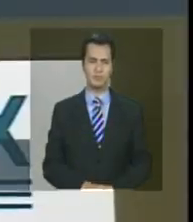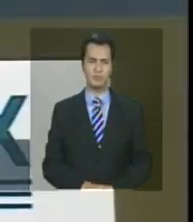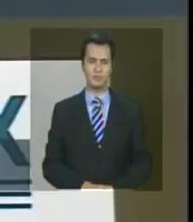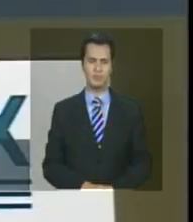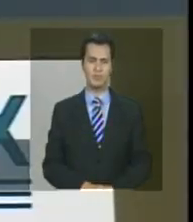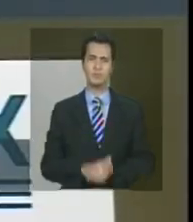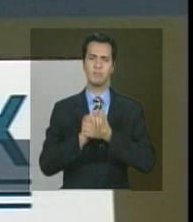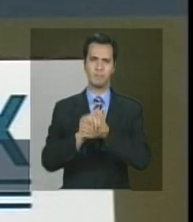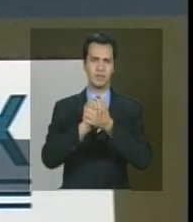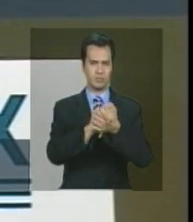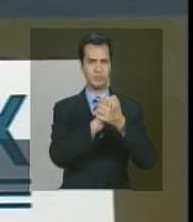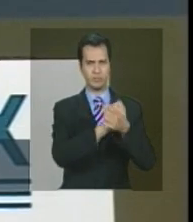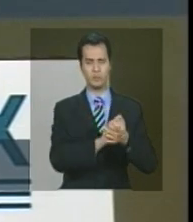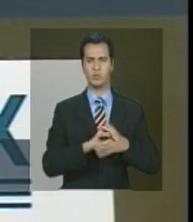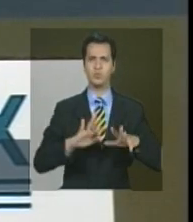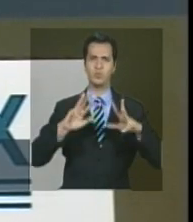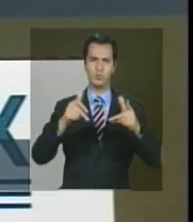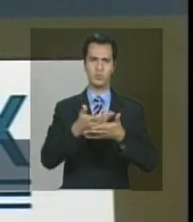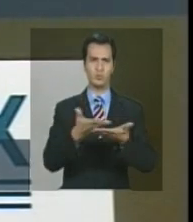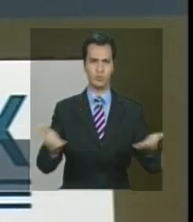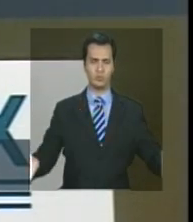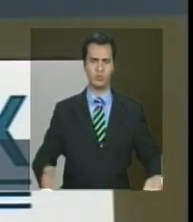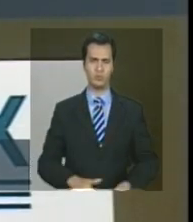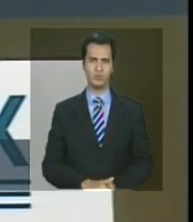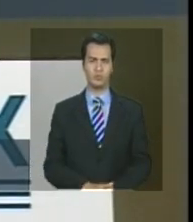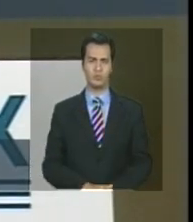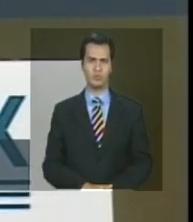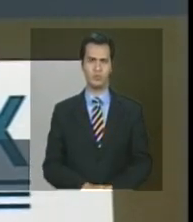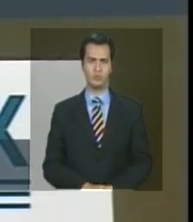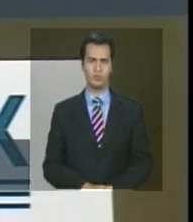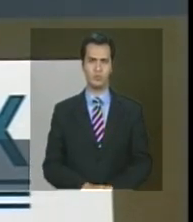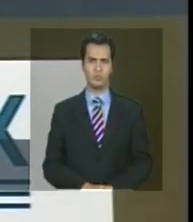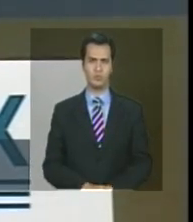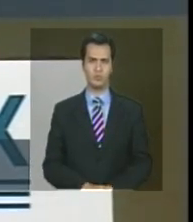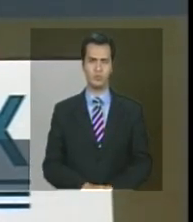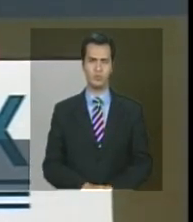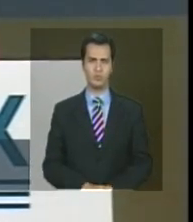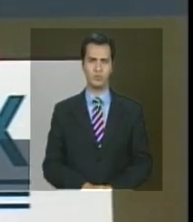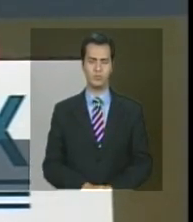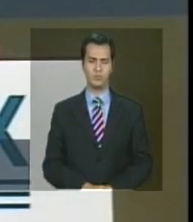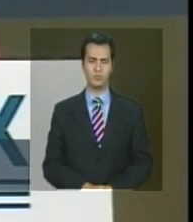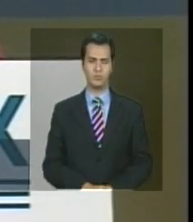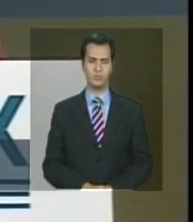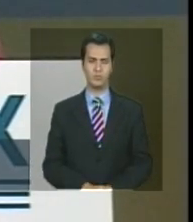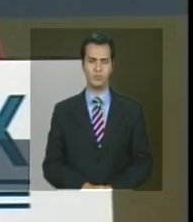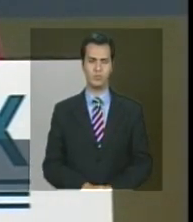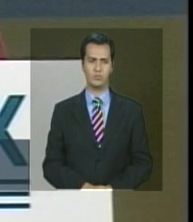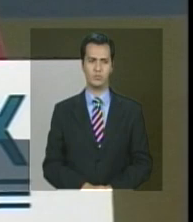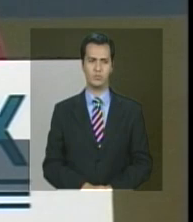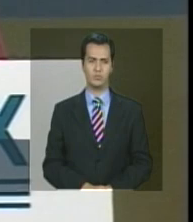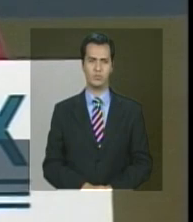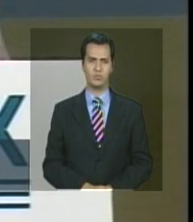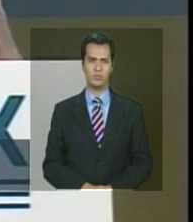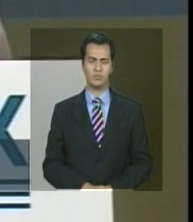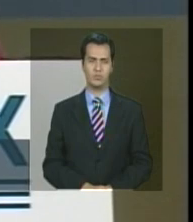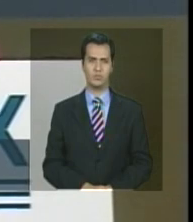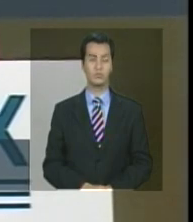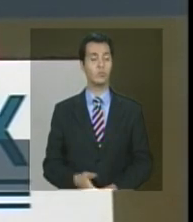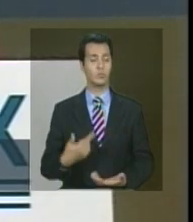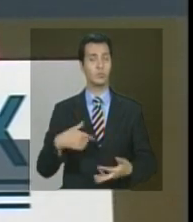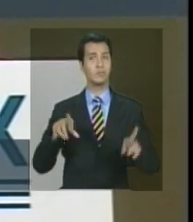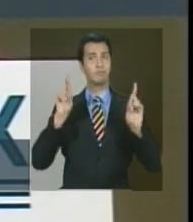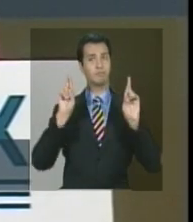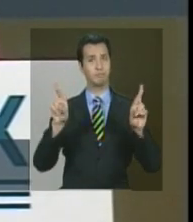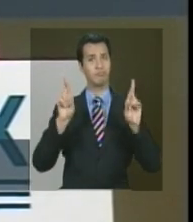Eu parabenizo a todos, espero quem, numa num momento muito